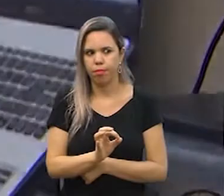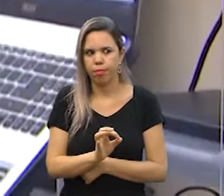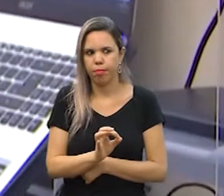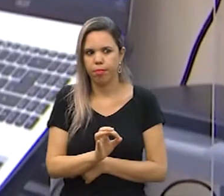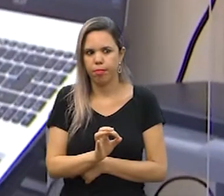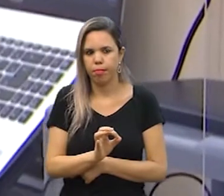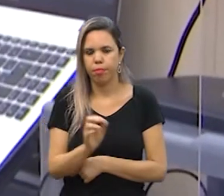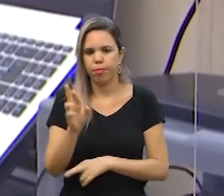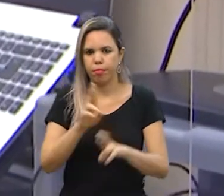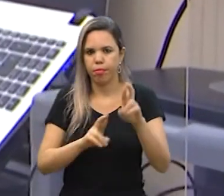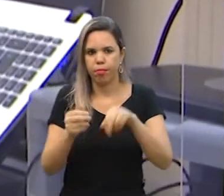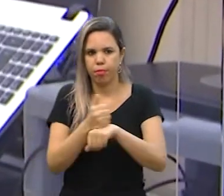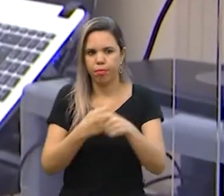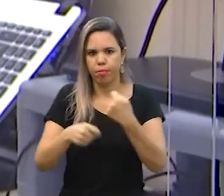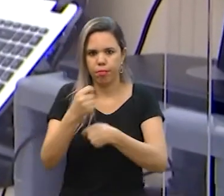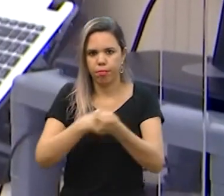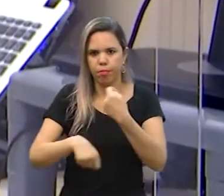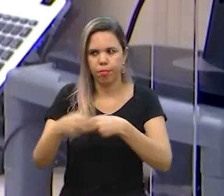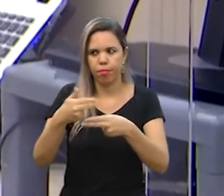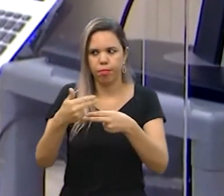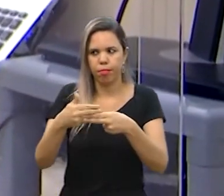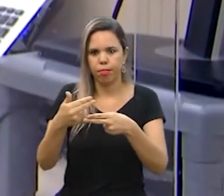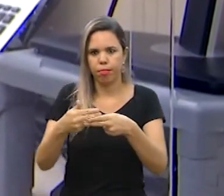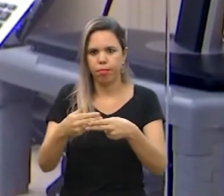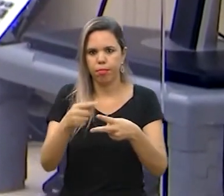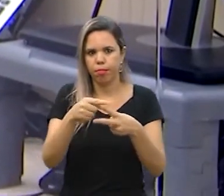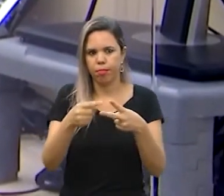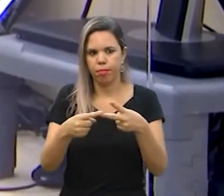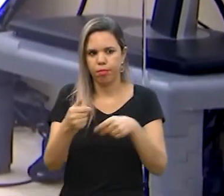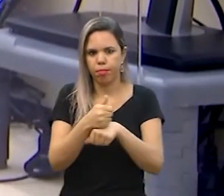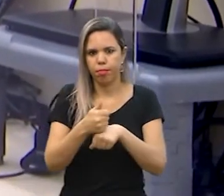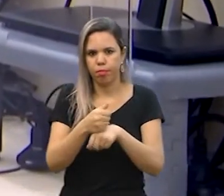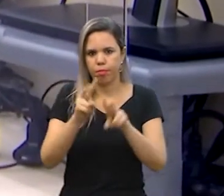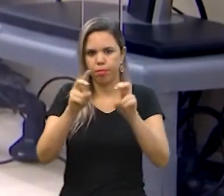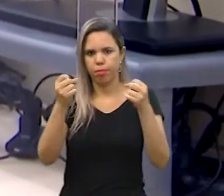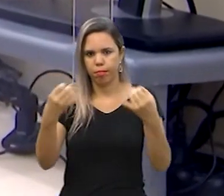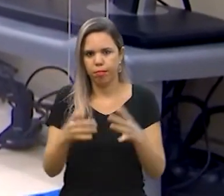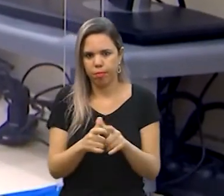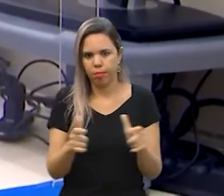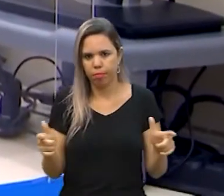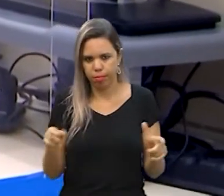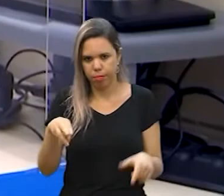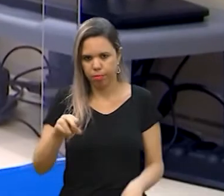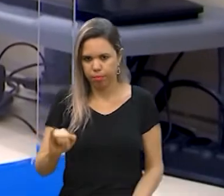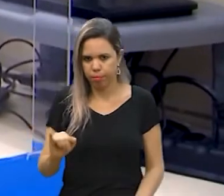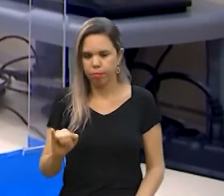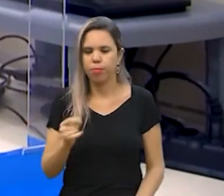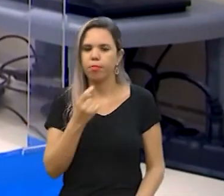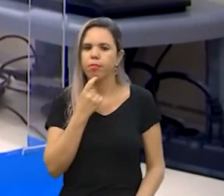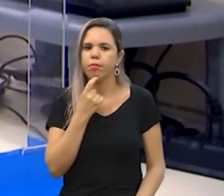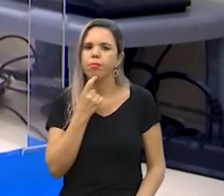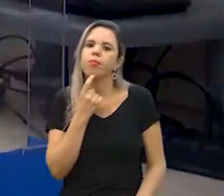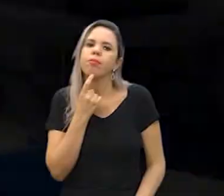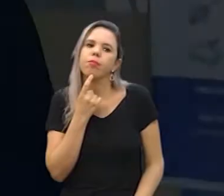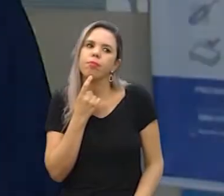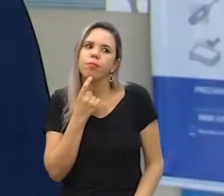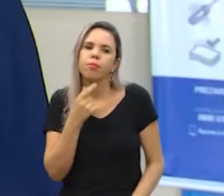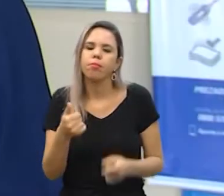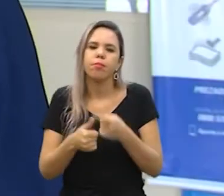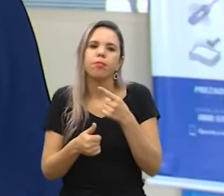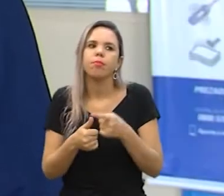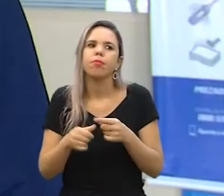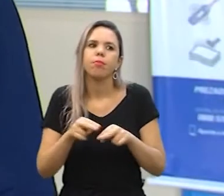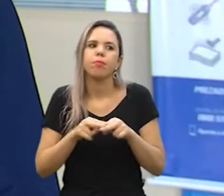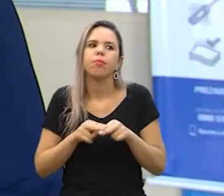18,4%. De acordo com o analista de negócios do Sebrae, há duas frentes que justificam o crescimento de MEIs em Campinas.